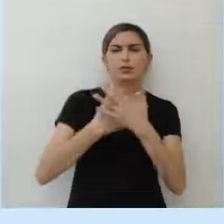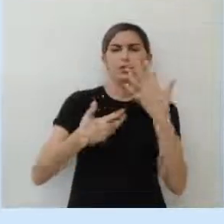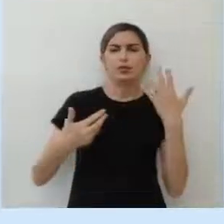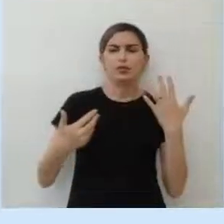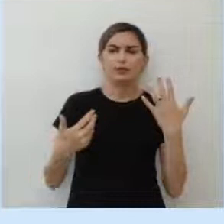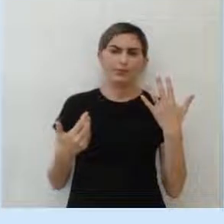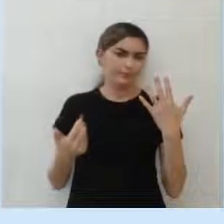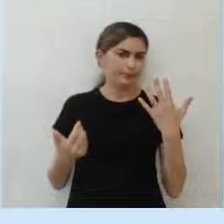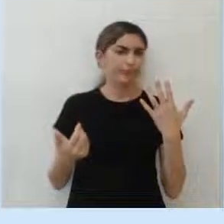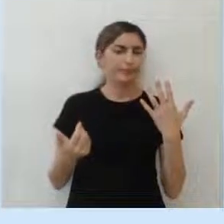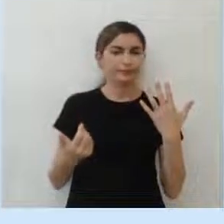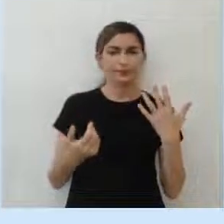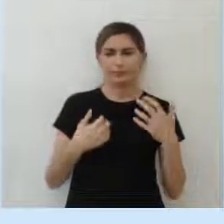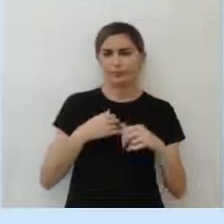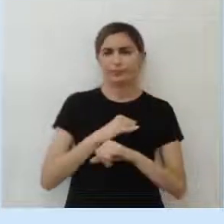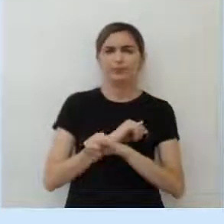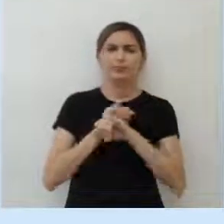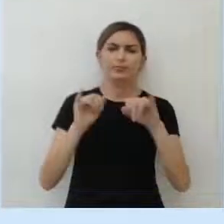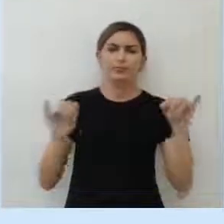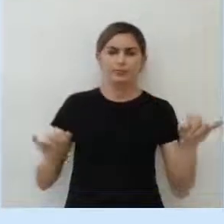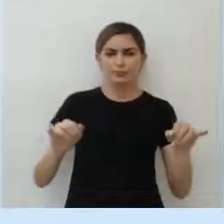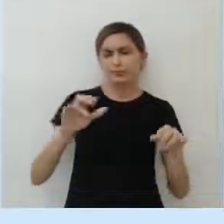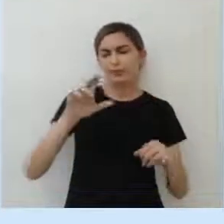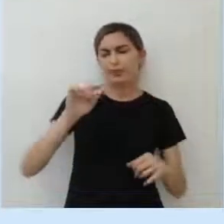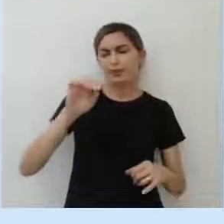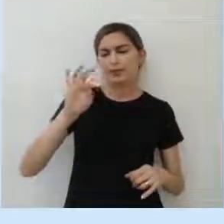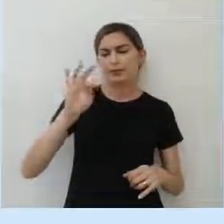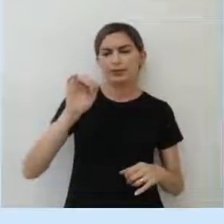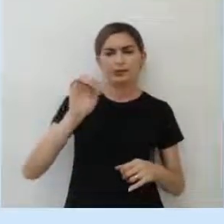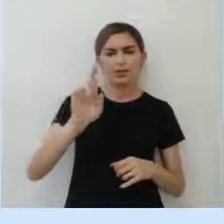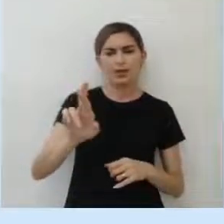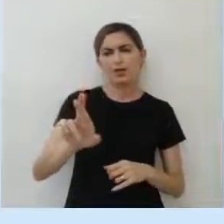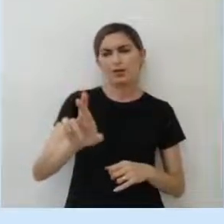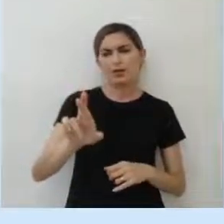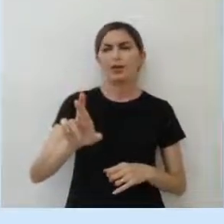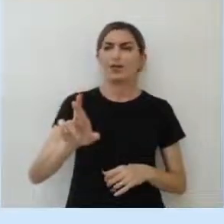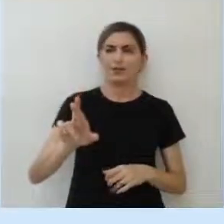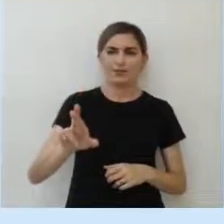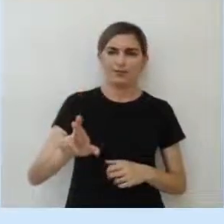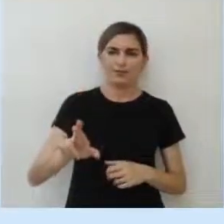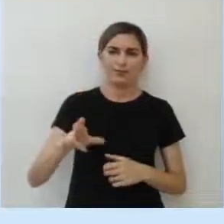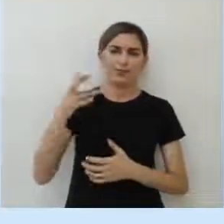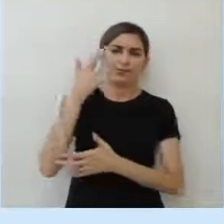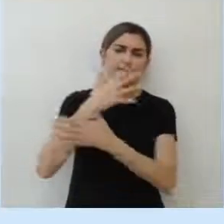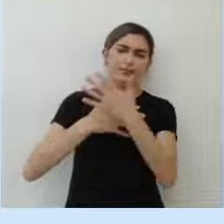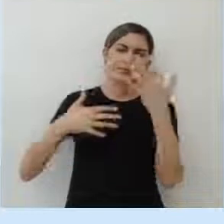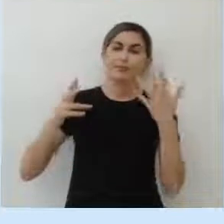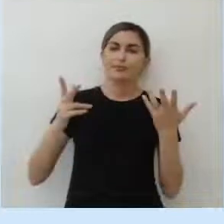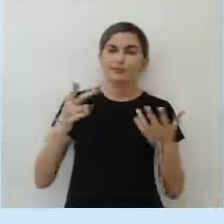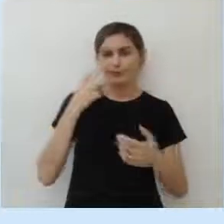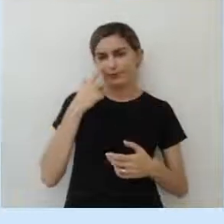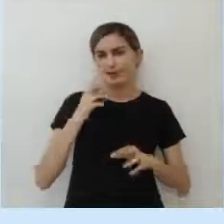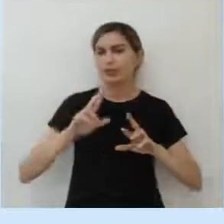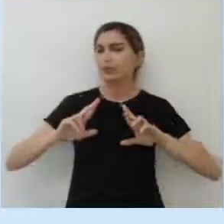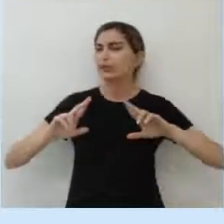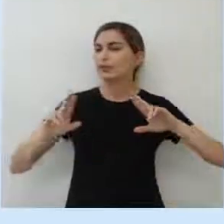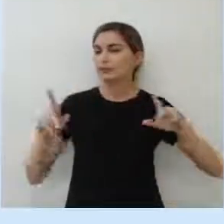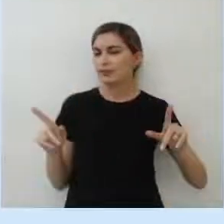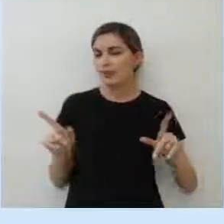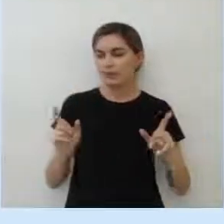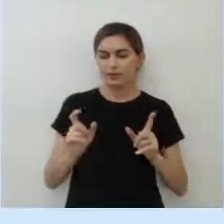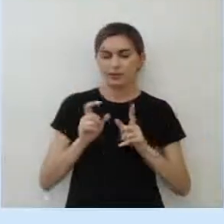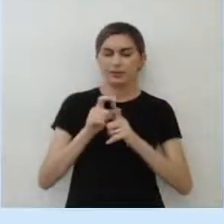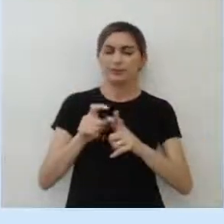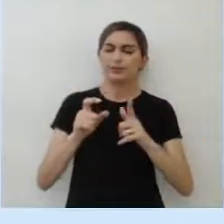canta, né? Para dizer assim, ele vai canta. Na verdade, ele vai cantar. Então, veja a diferença da pronúncia